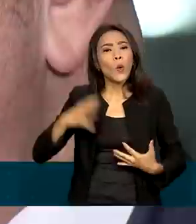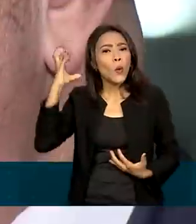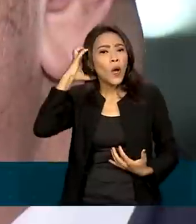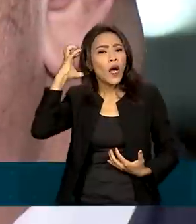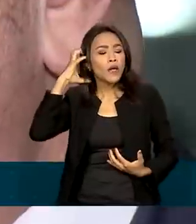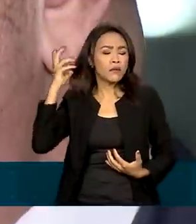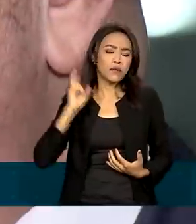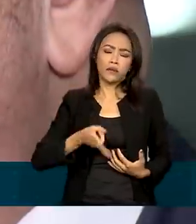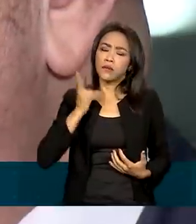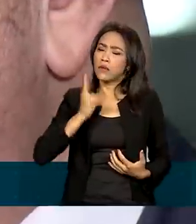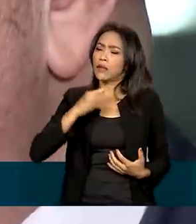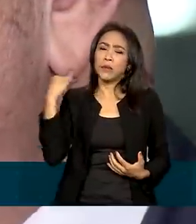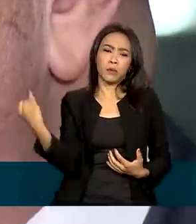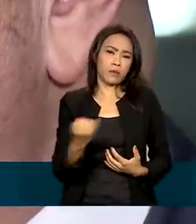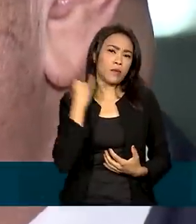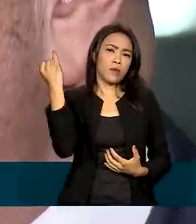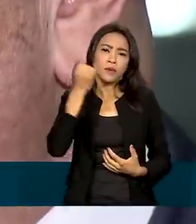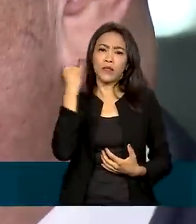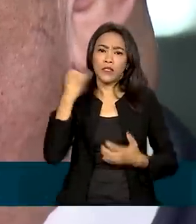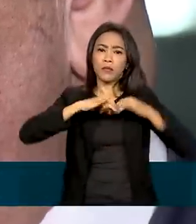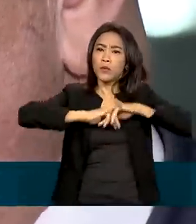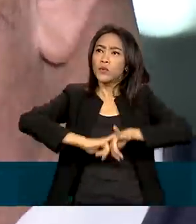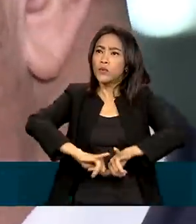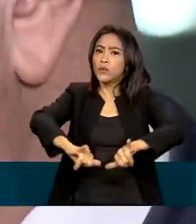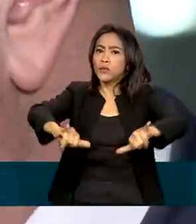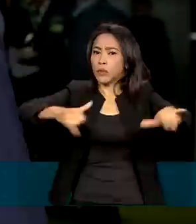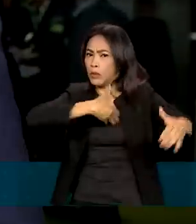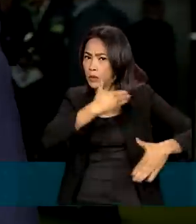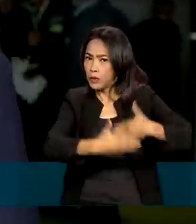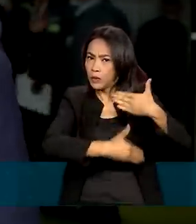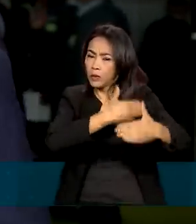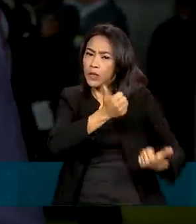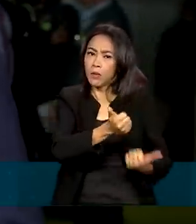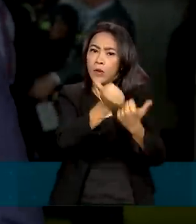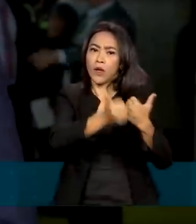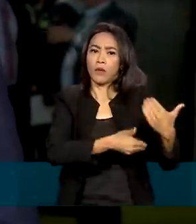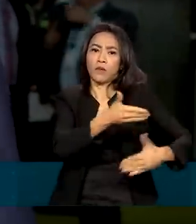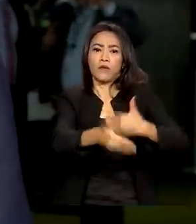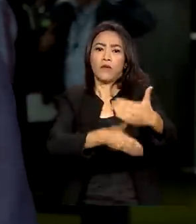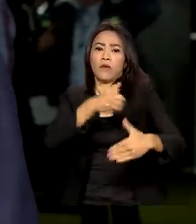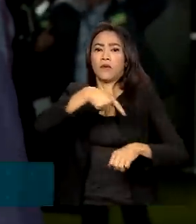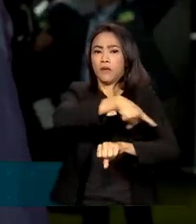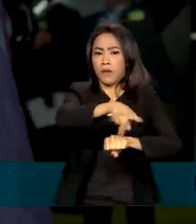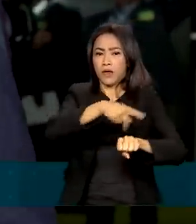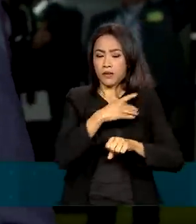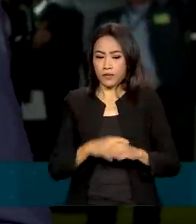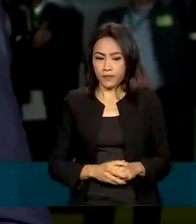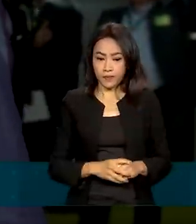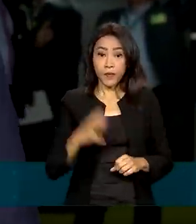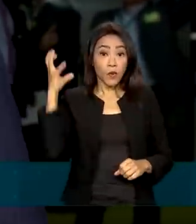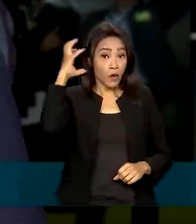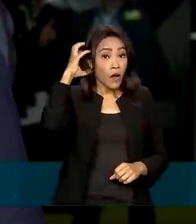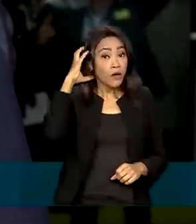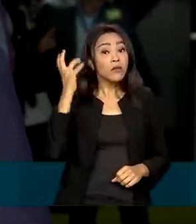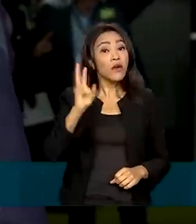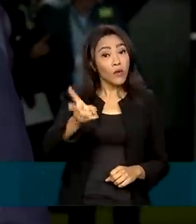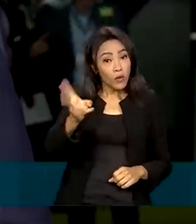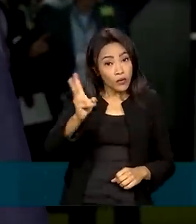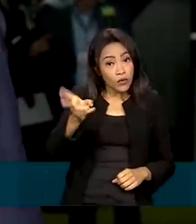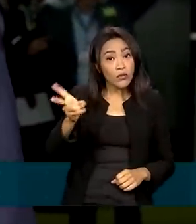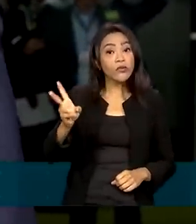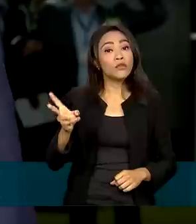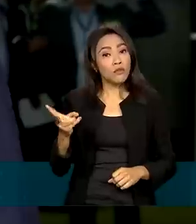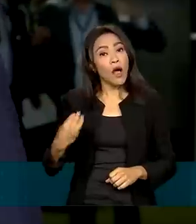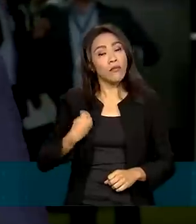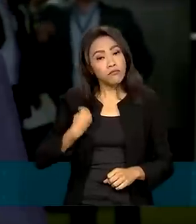papel relevante na integração e desenvolvimento do país. O rádio vai continuar existindo, vai continuar sendo cada vez